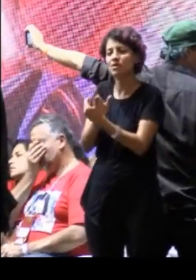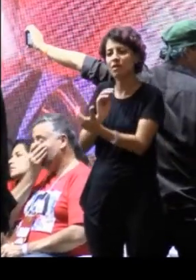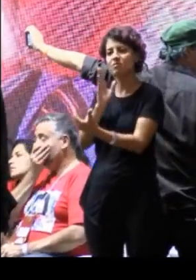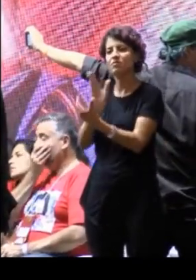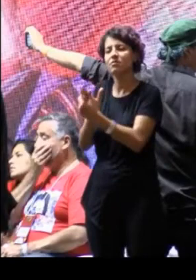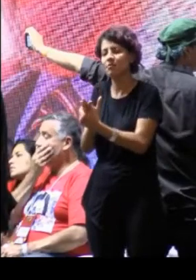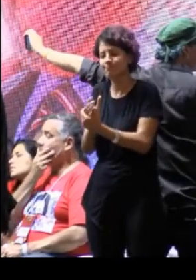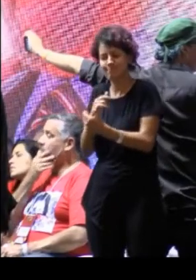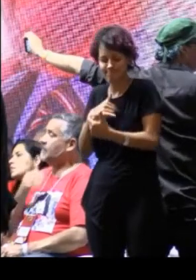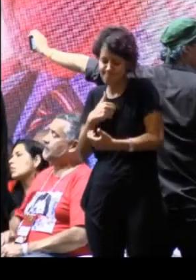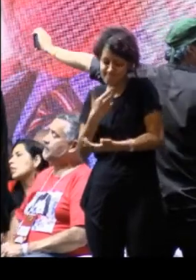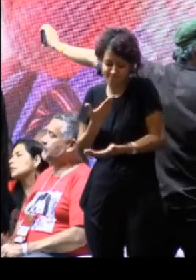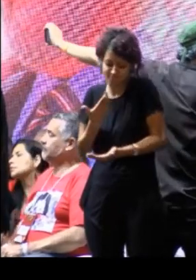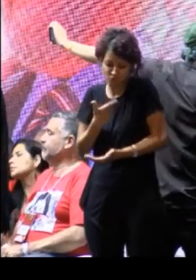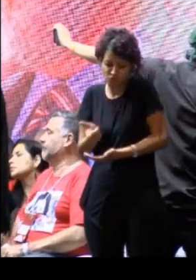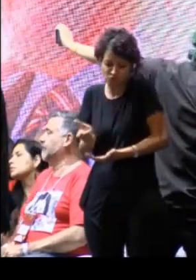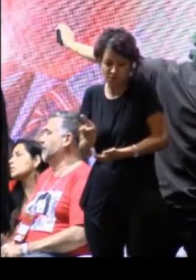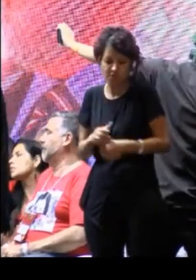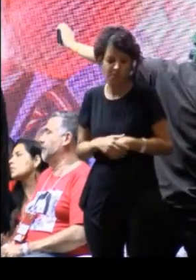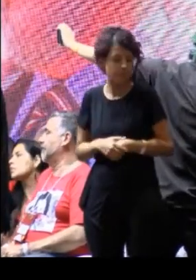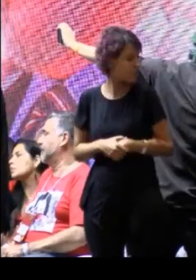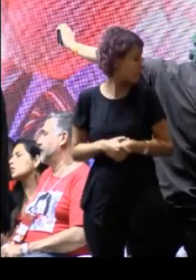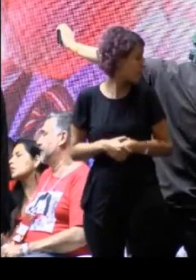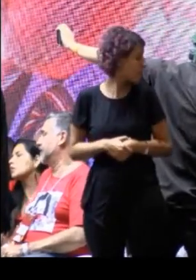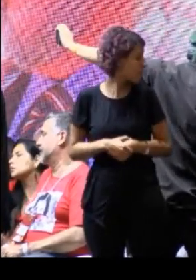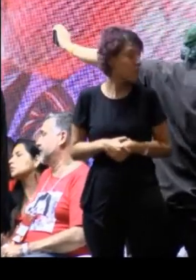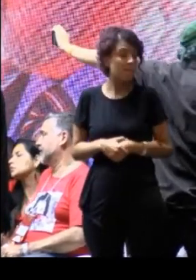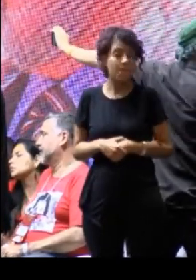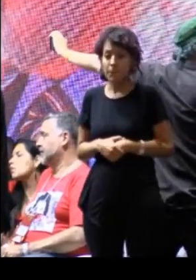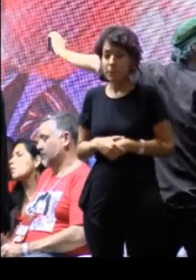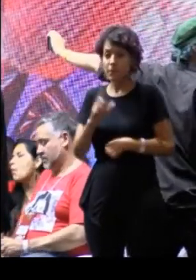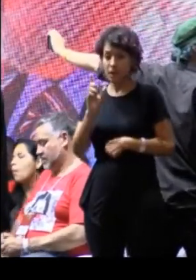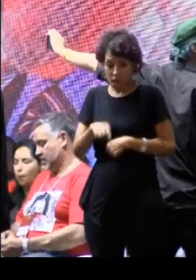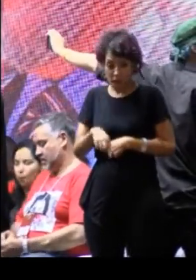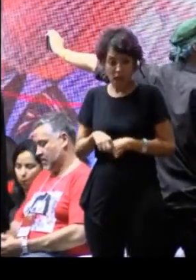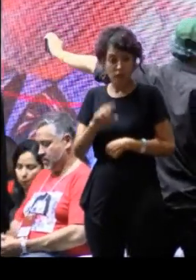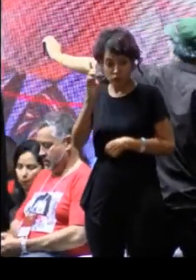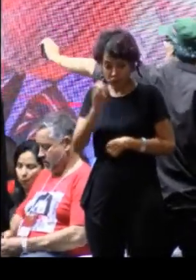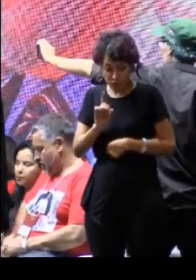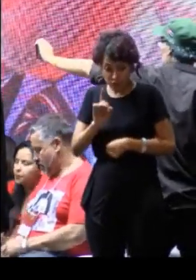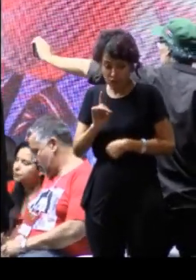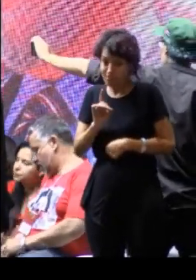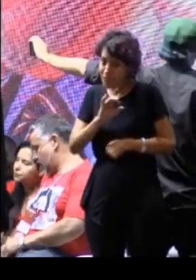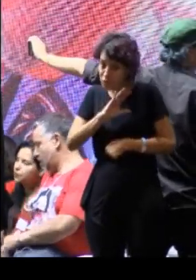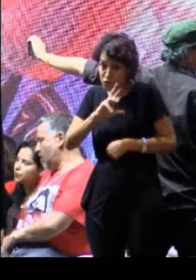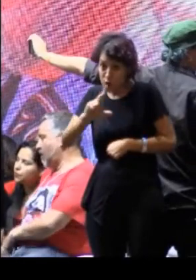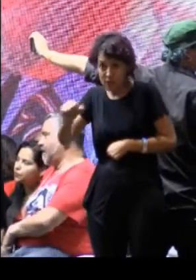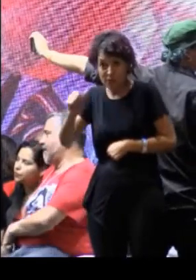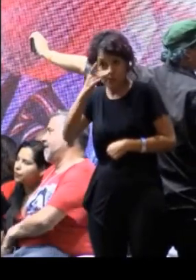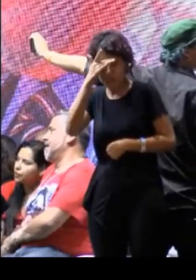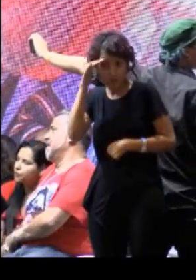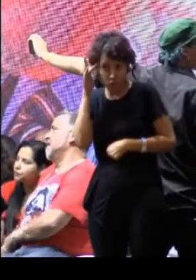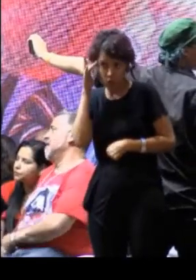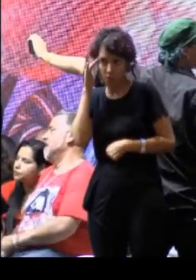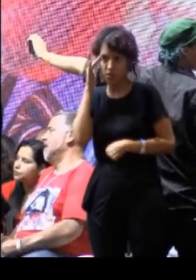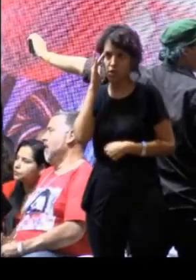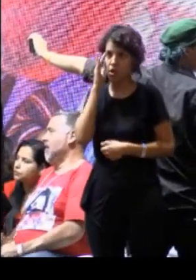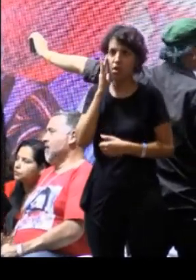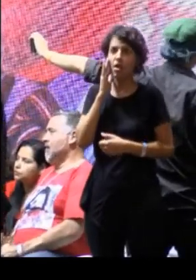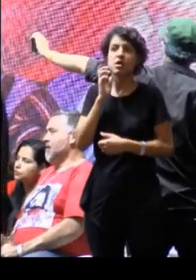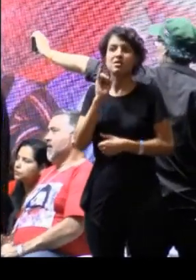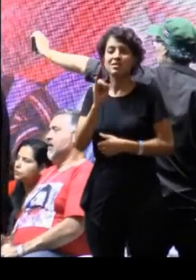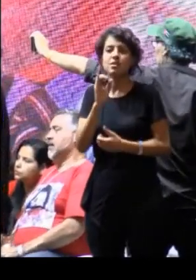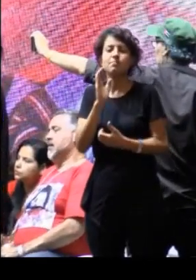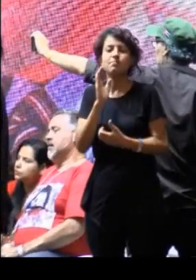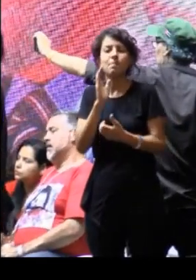um direito que não foi dado para mim, esse direito que foi dado é para todas as pessoas que foram condenadas